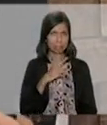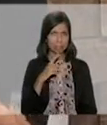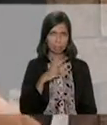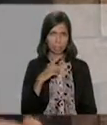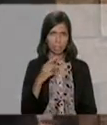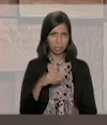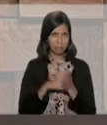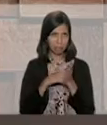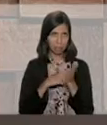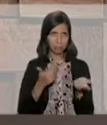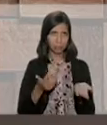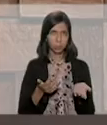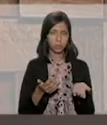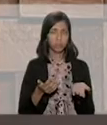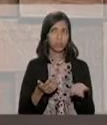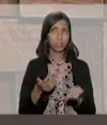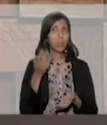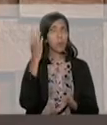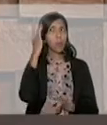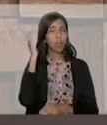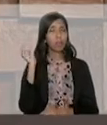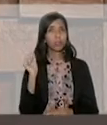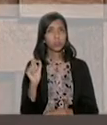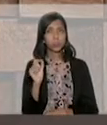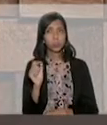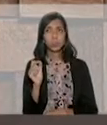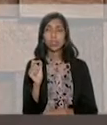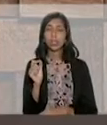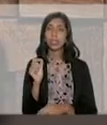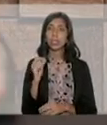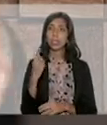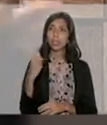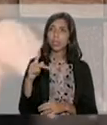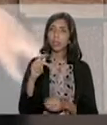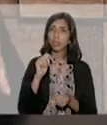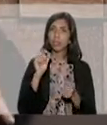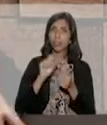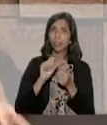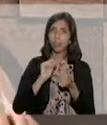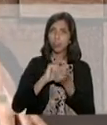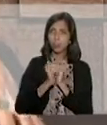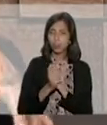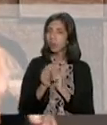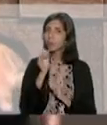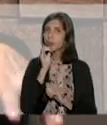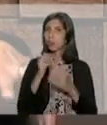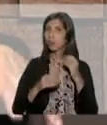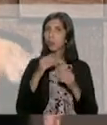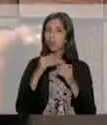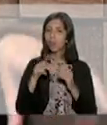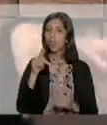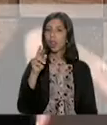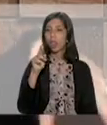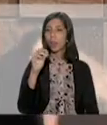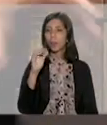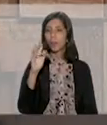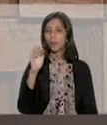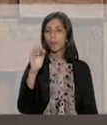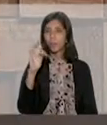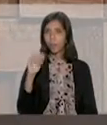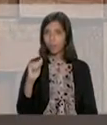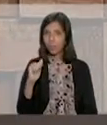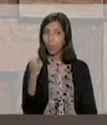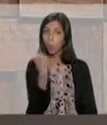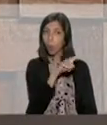Tem algum truque? Olha, eu acho assim que, no caso de uma adaptação, O Profeta já foi uma adaptação de uma